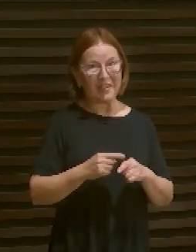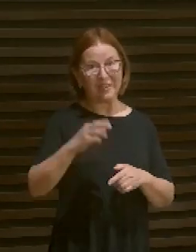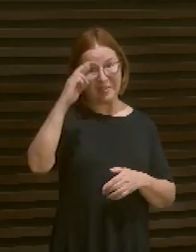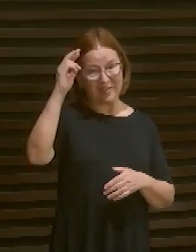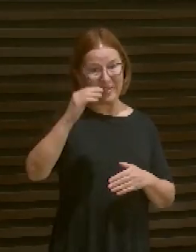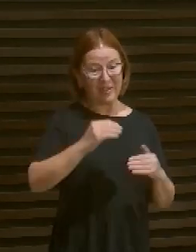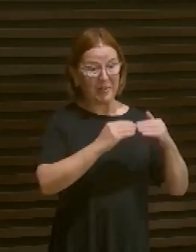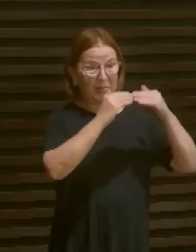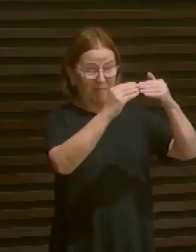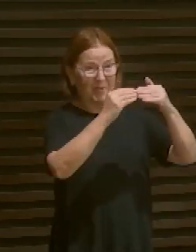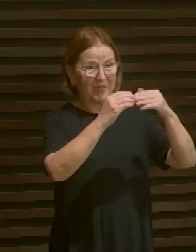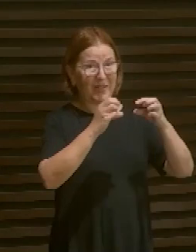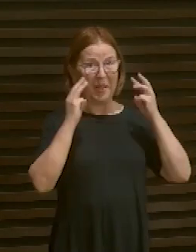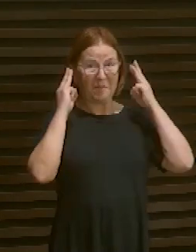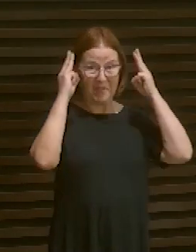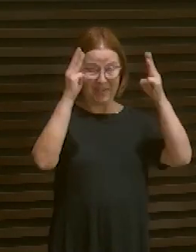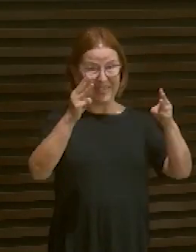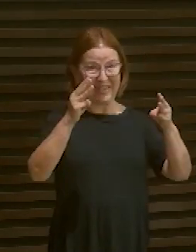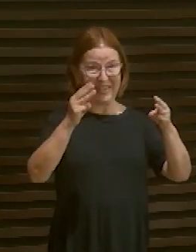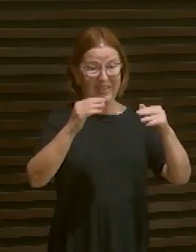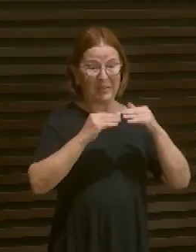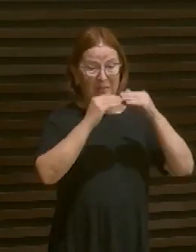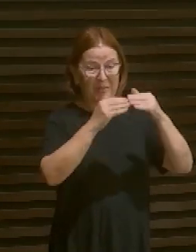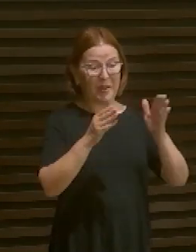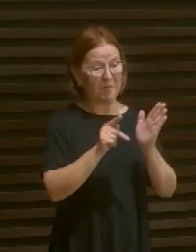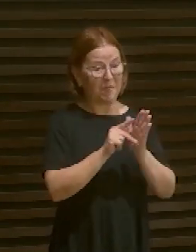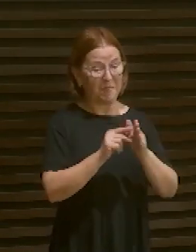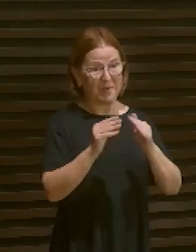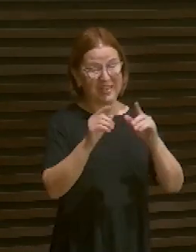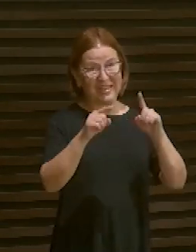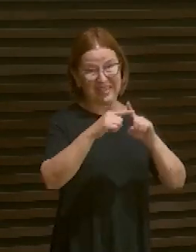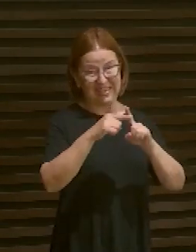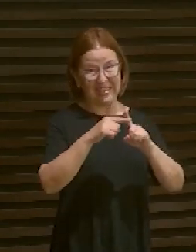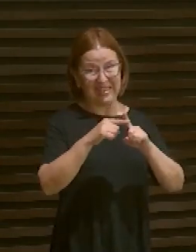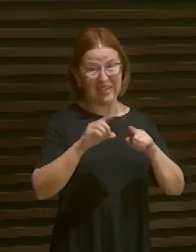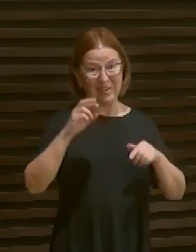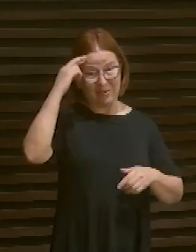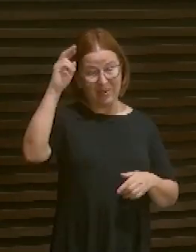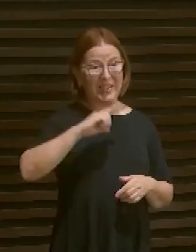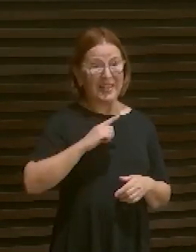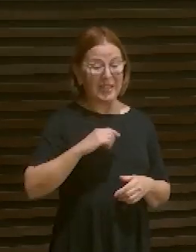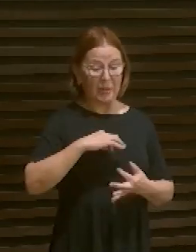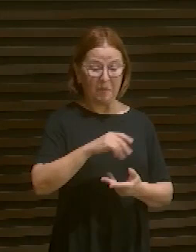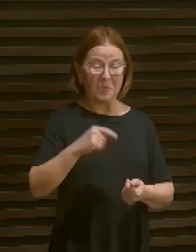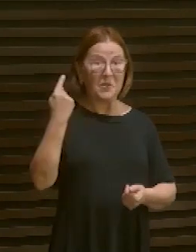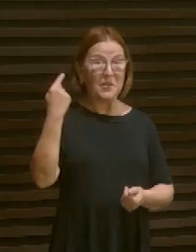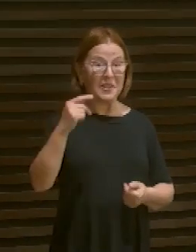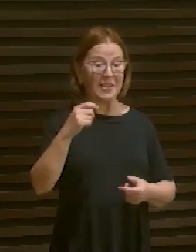própria igreja, à casa. Ele tem o mundo em seu controle e nós estamos aí apavorados. Por